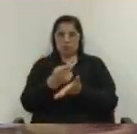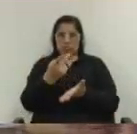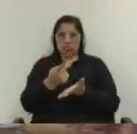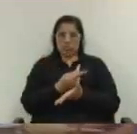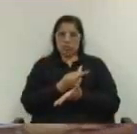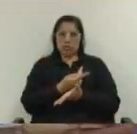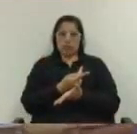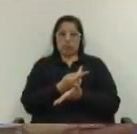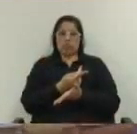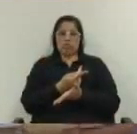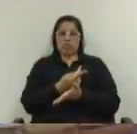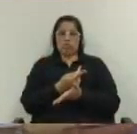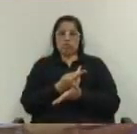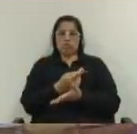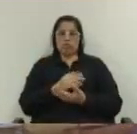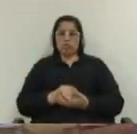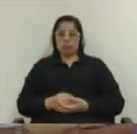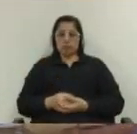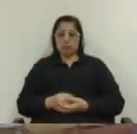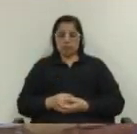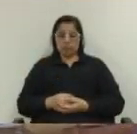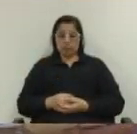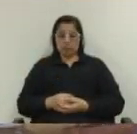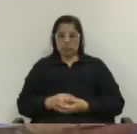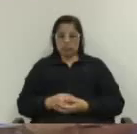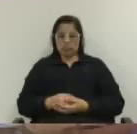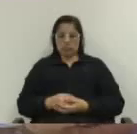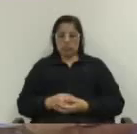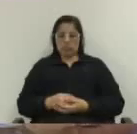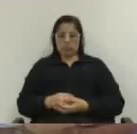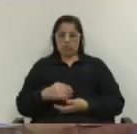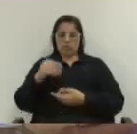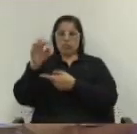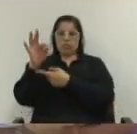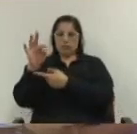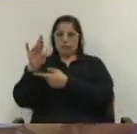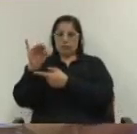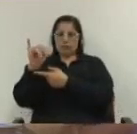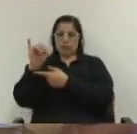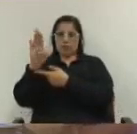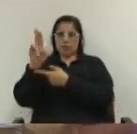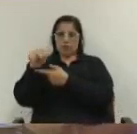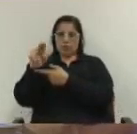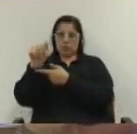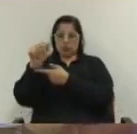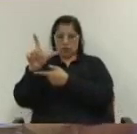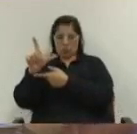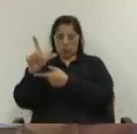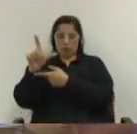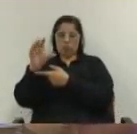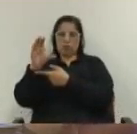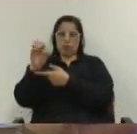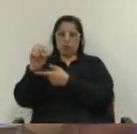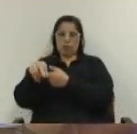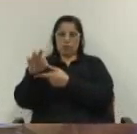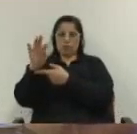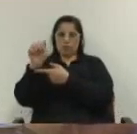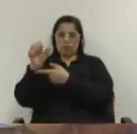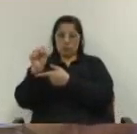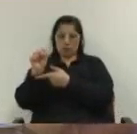suas contas rejeitadas pelo Tribunal de Contas do Estado, o prefeito Paulo Radiche ainda assim